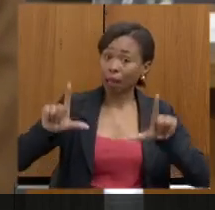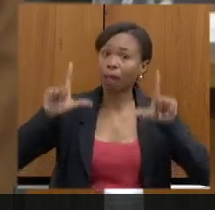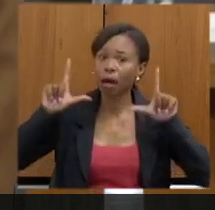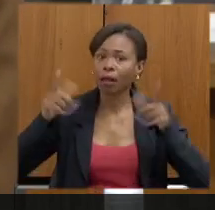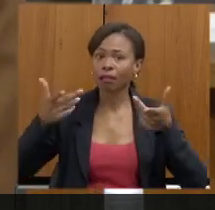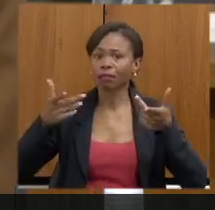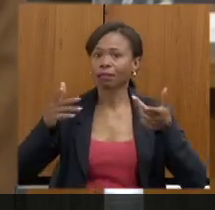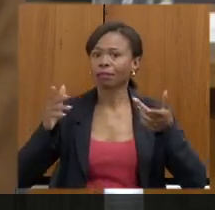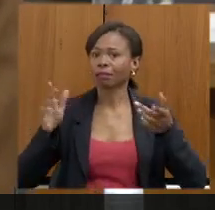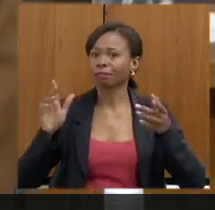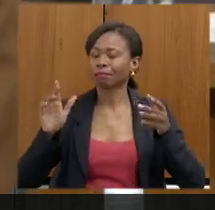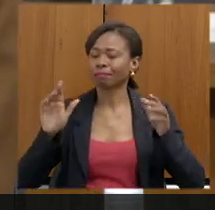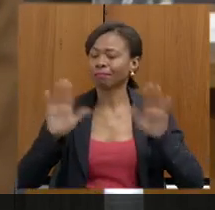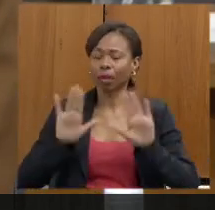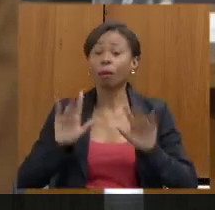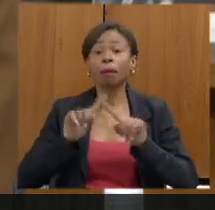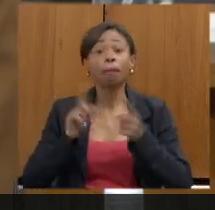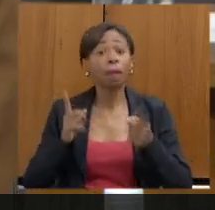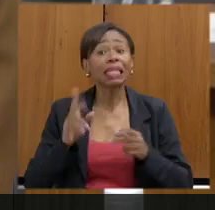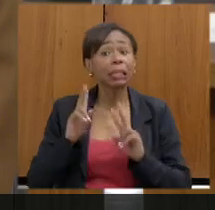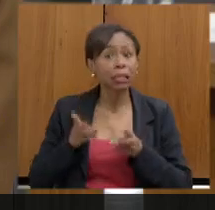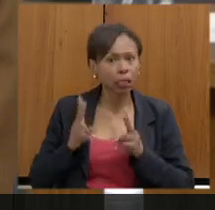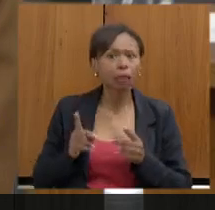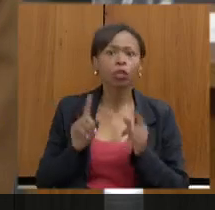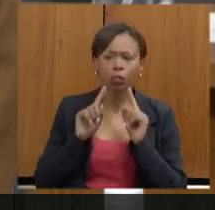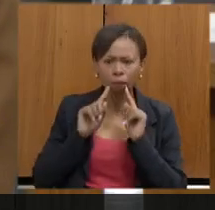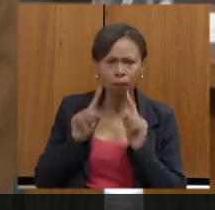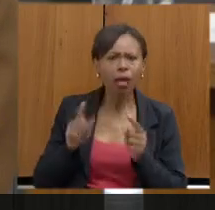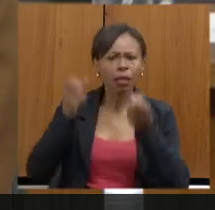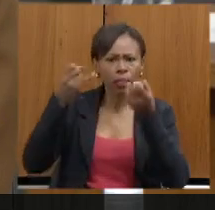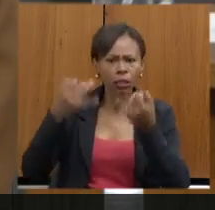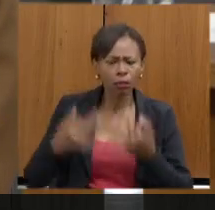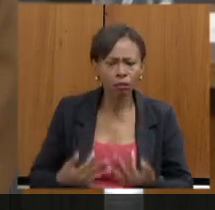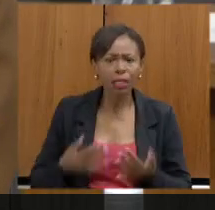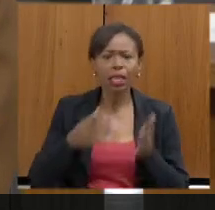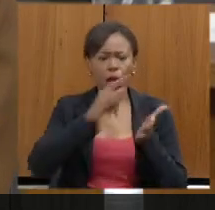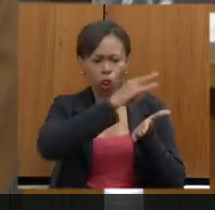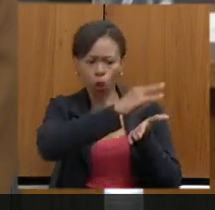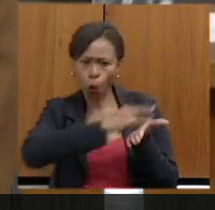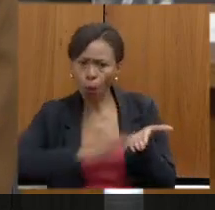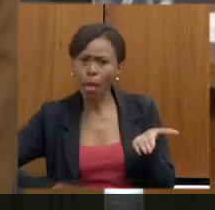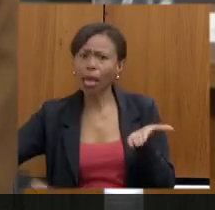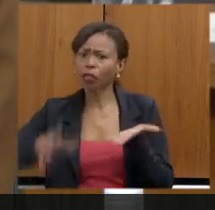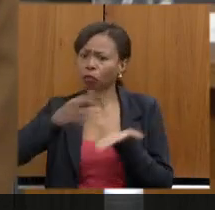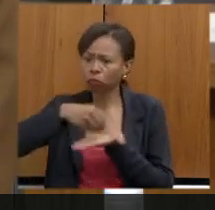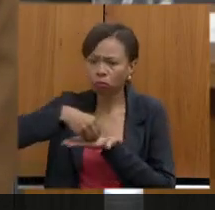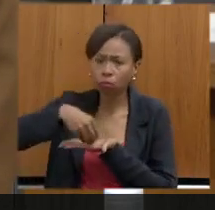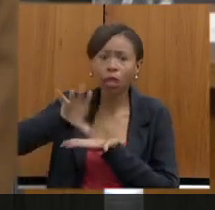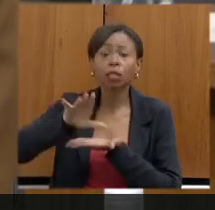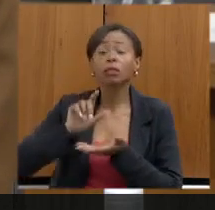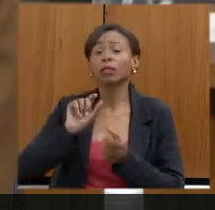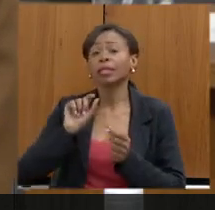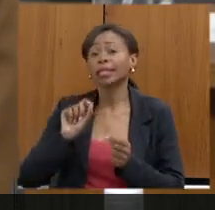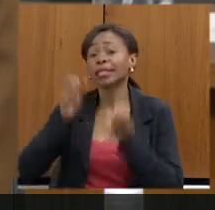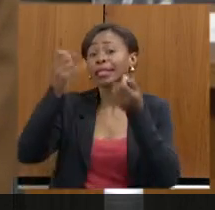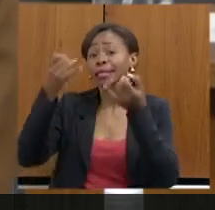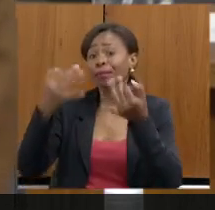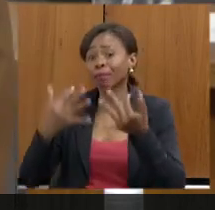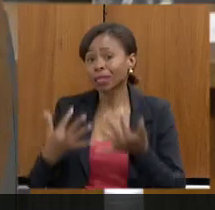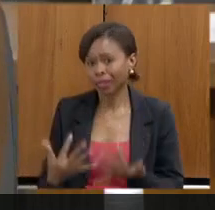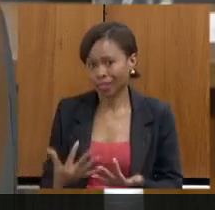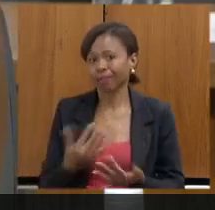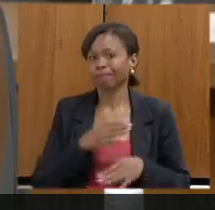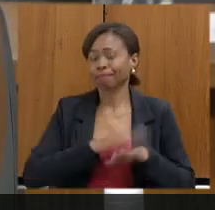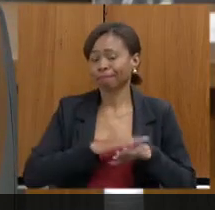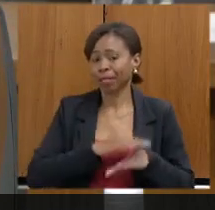debate constante estamos à disposição inclusive replicando nosso memorando e colocando para ele a nossa interpretação então